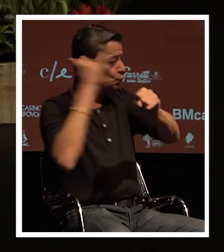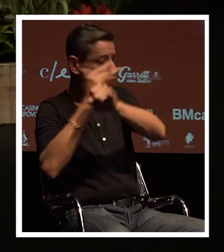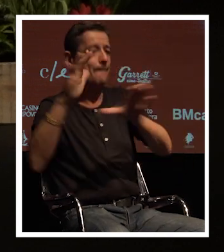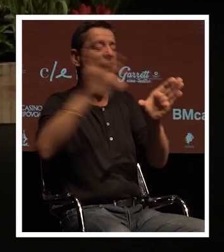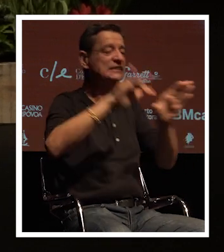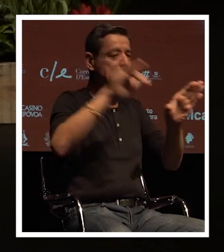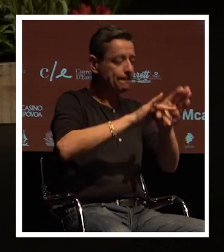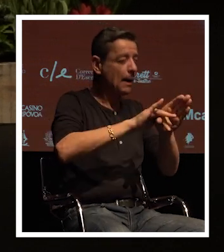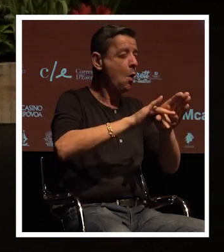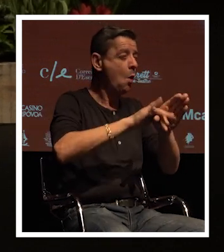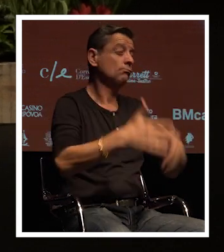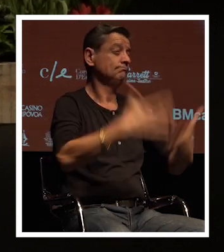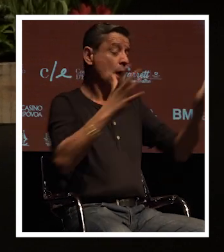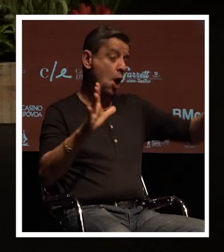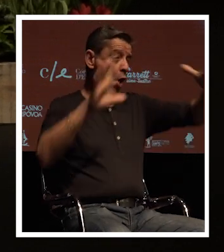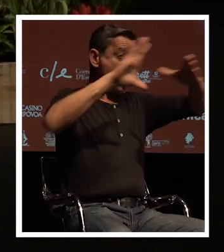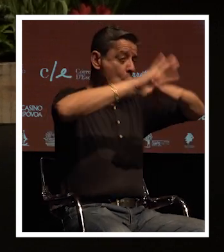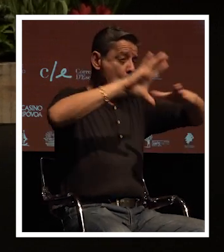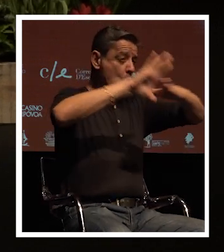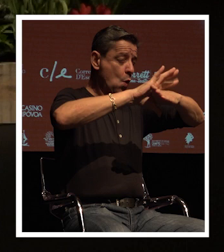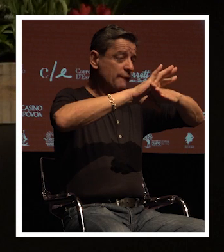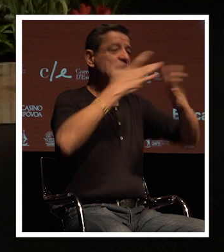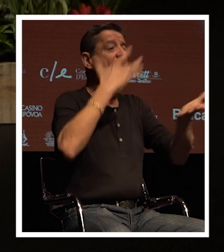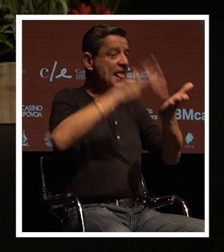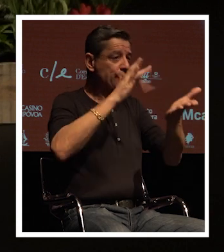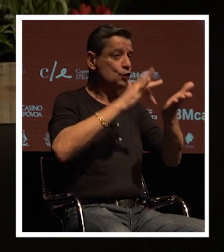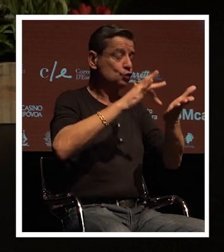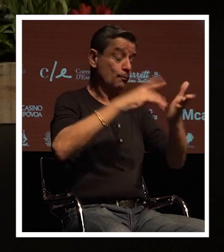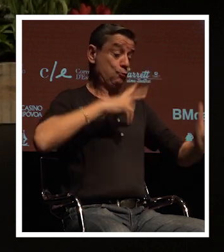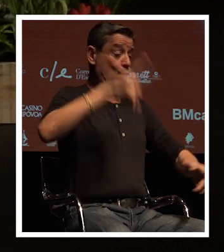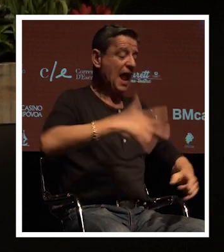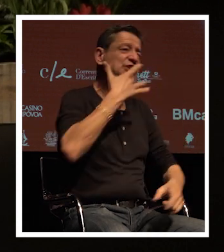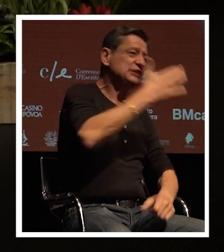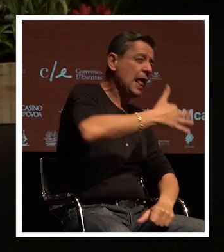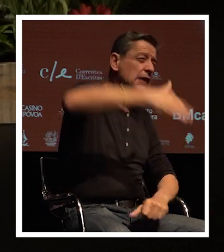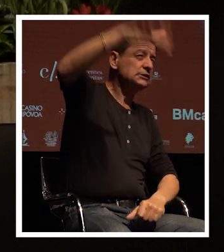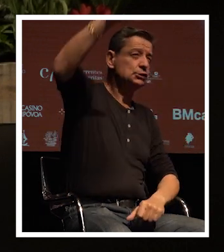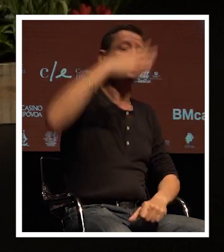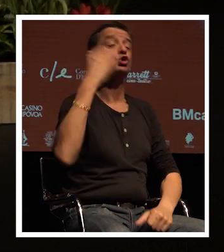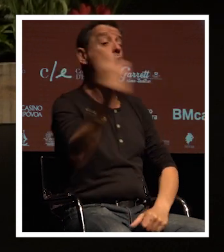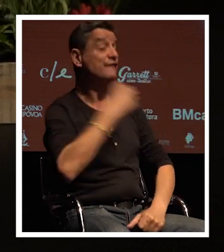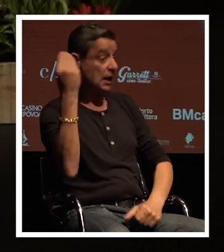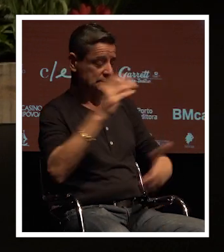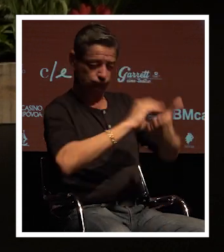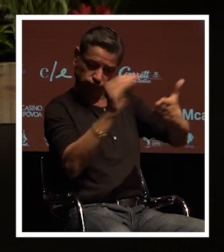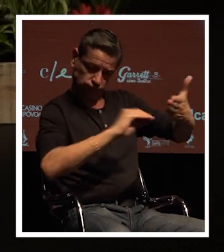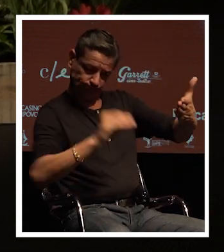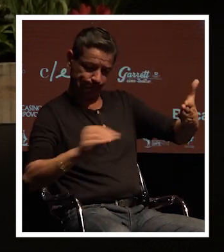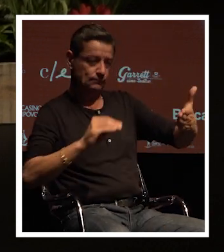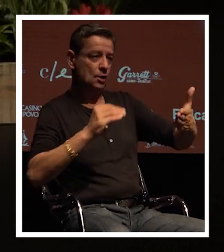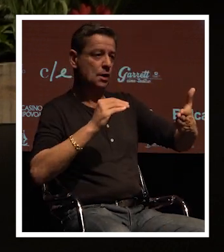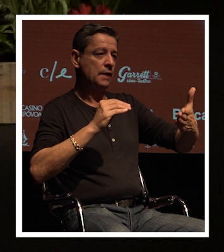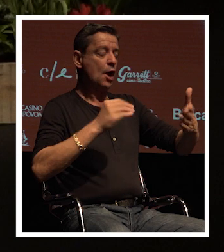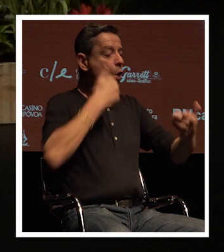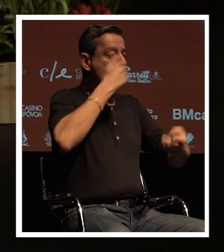participou em numerosos encontros dedicados aos livros em em Portugal e nos estrangeiro escreveu para os jovens leitores